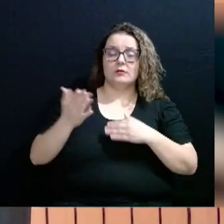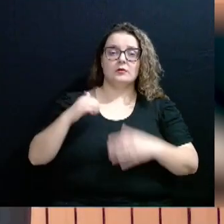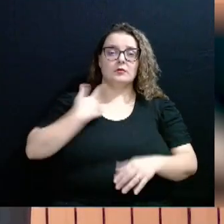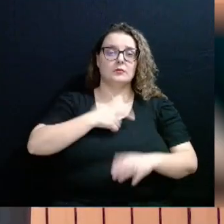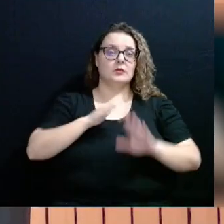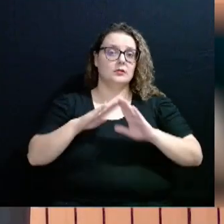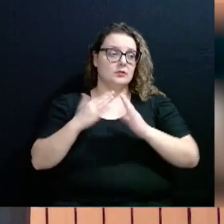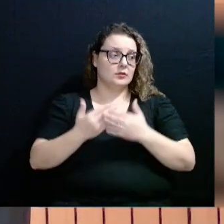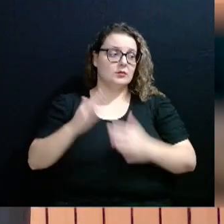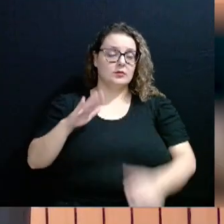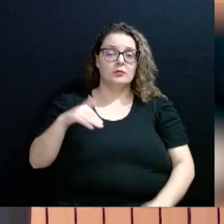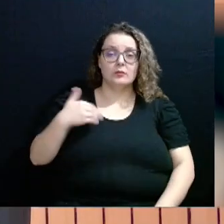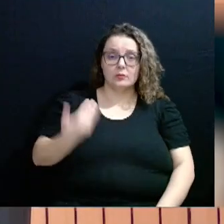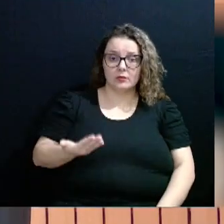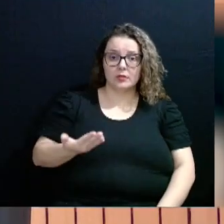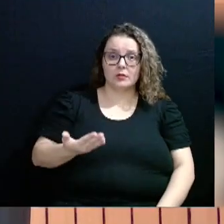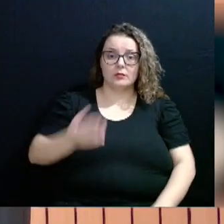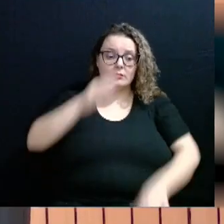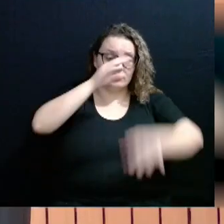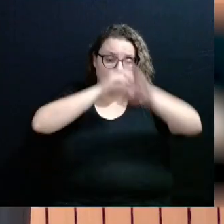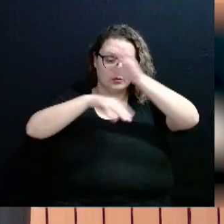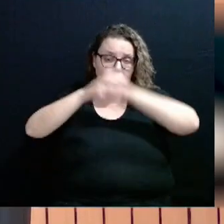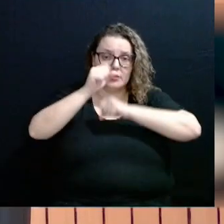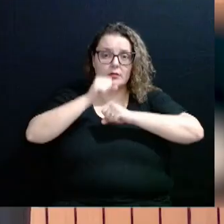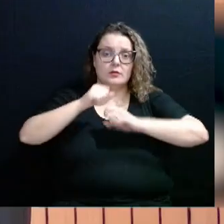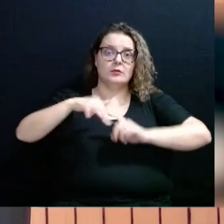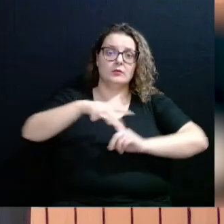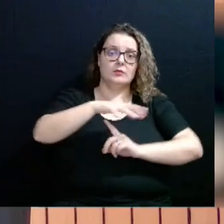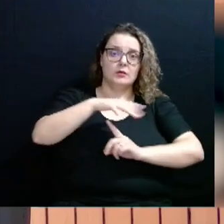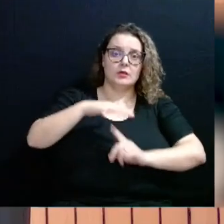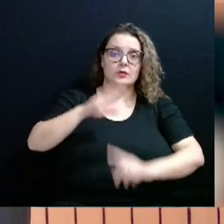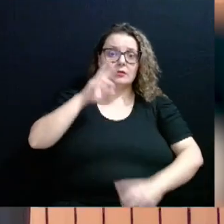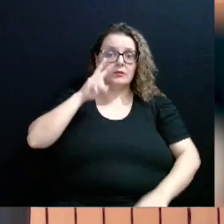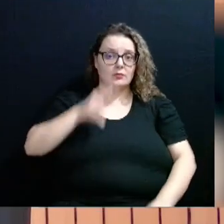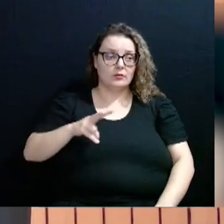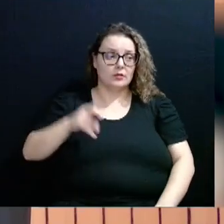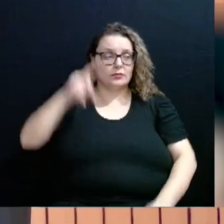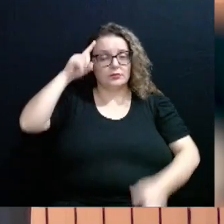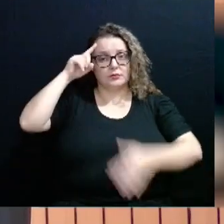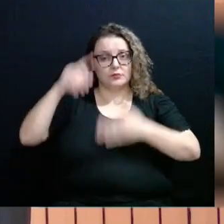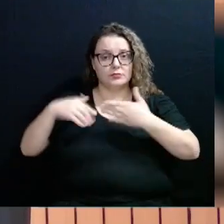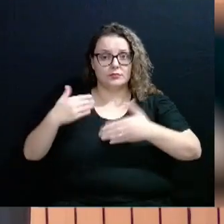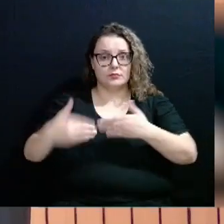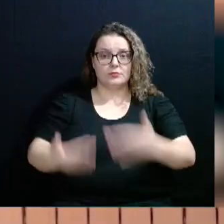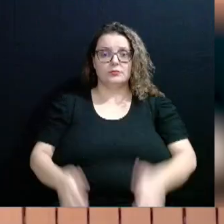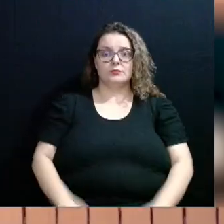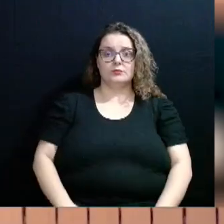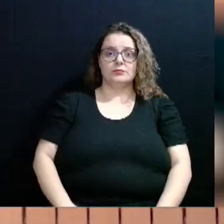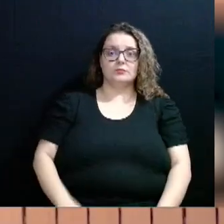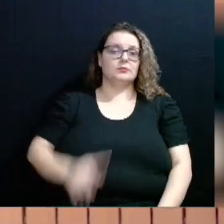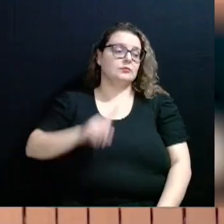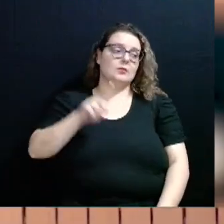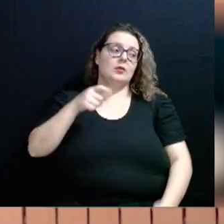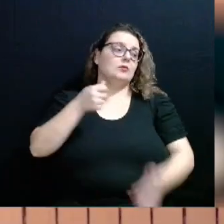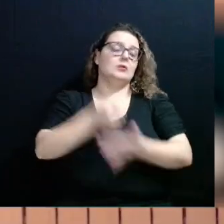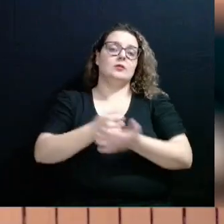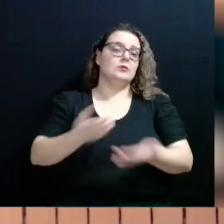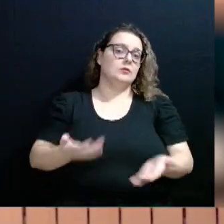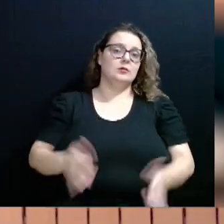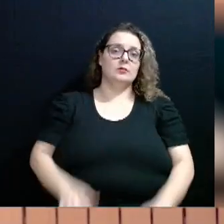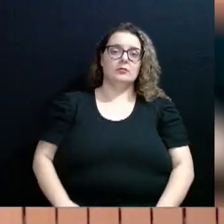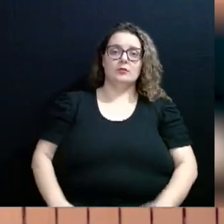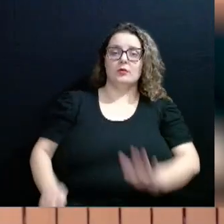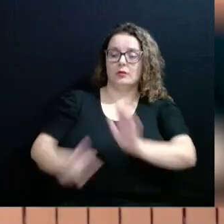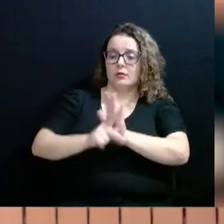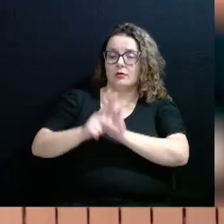a gente aprende sobre o meio ambiente e vê que aquilo na prática não está sendo cumprido. O projeto começou a pegar